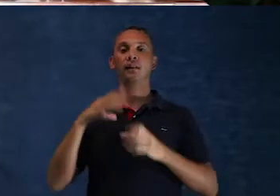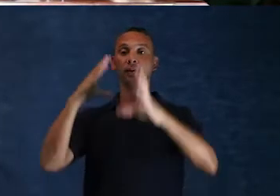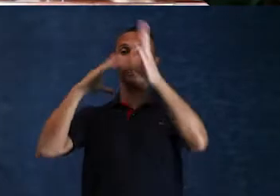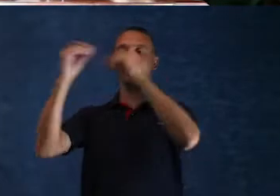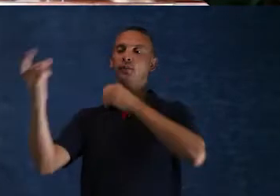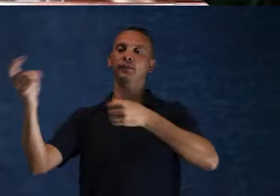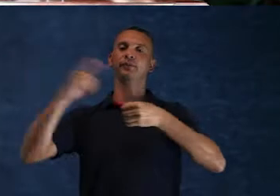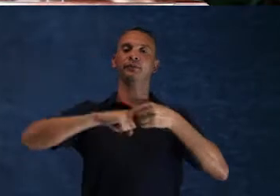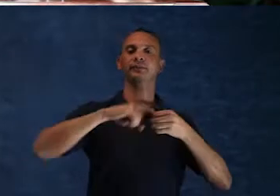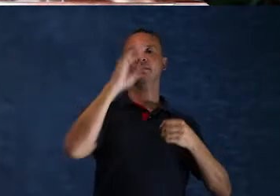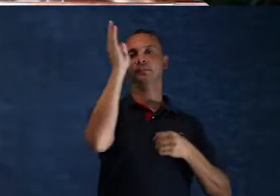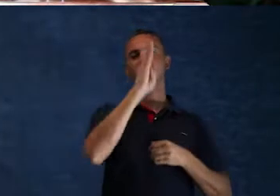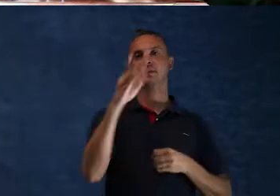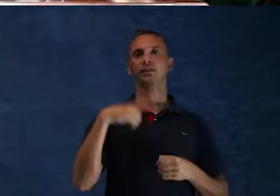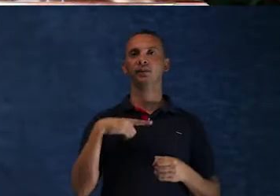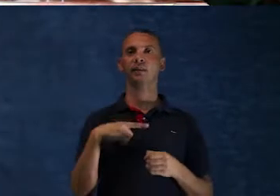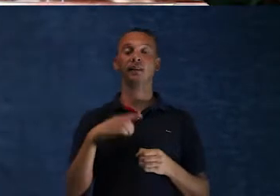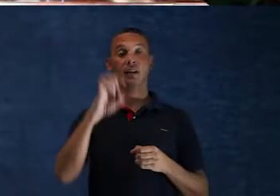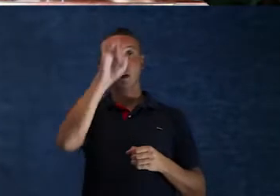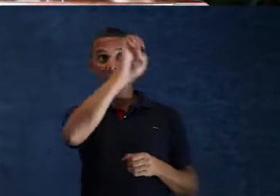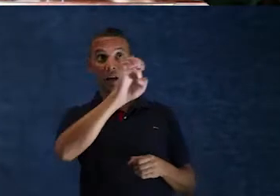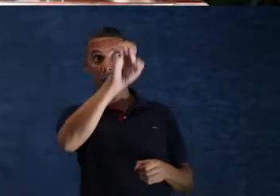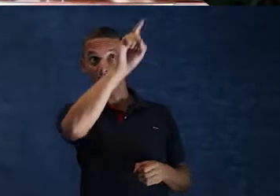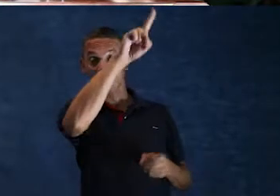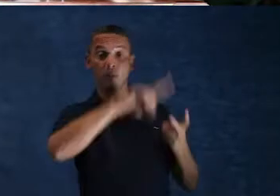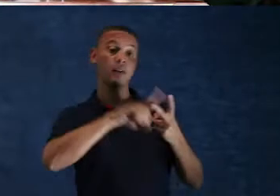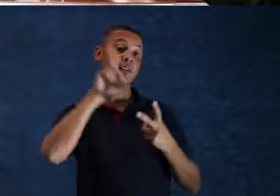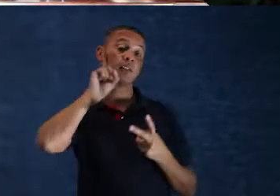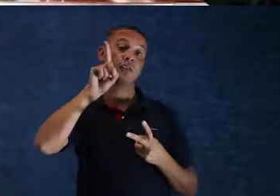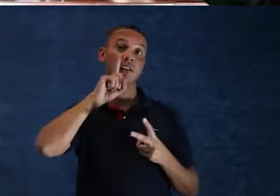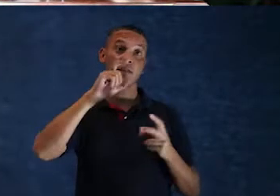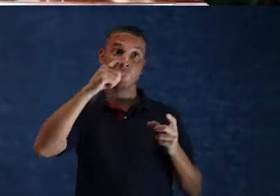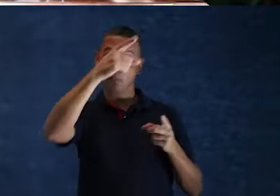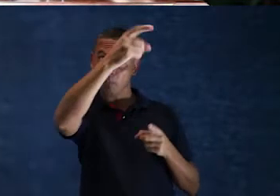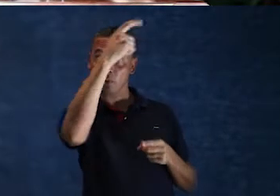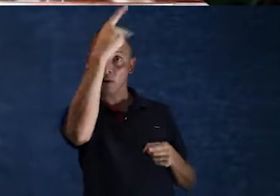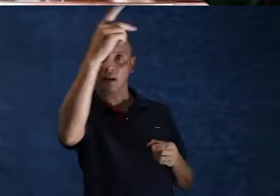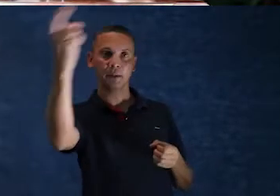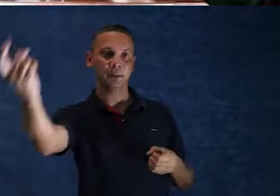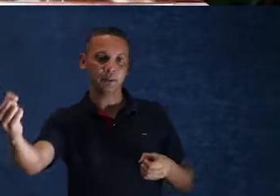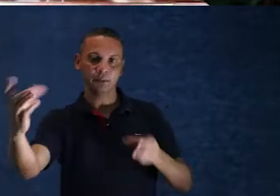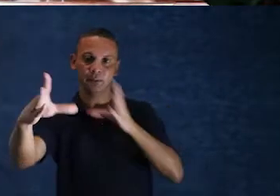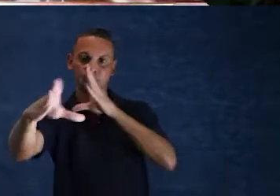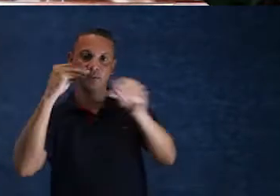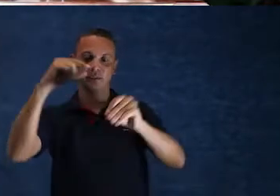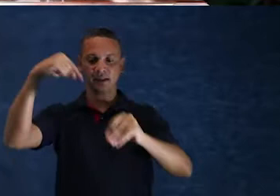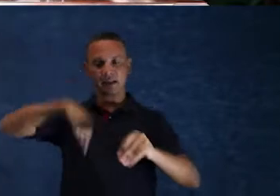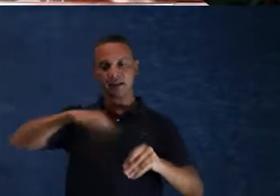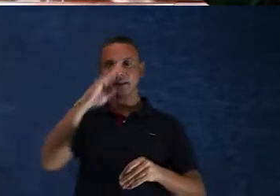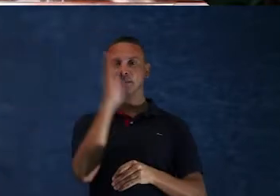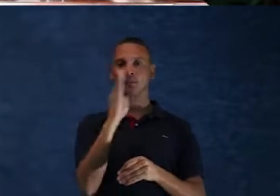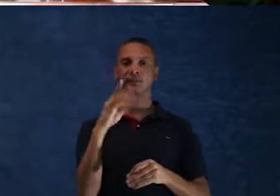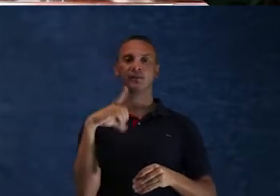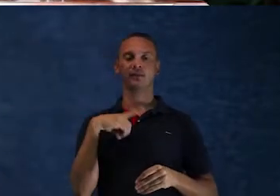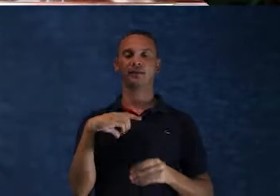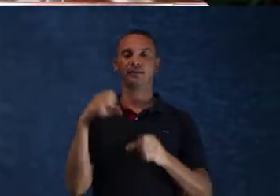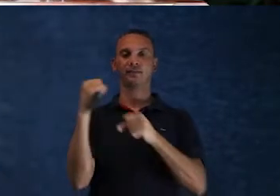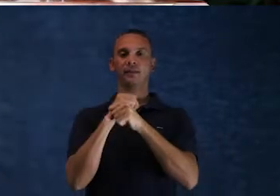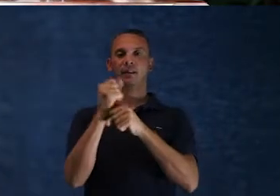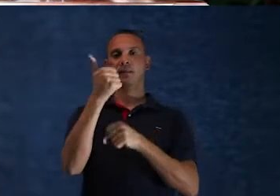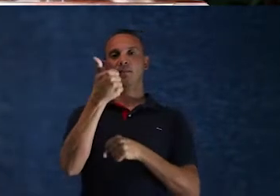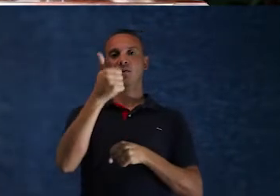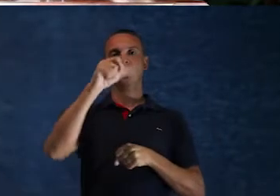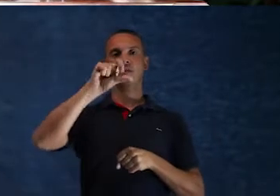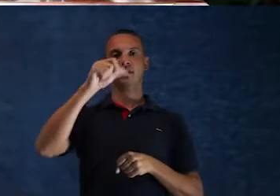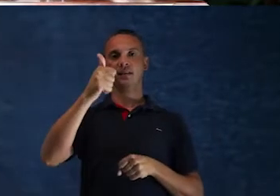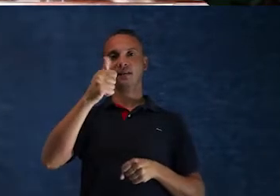das garras da lei, tanto na Europa quanto nos Estados Unidos. Desde 1915, ele